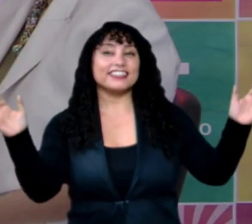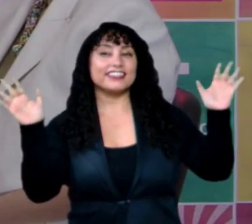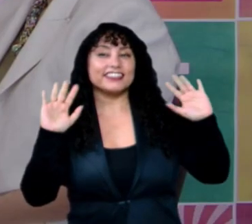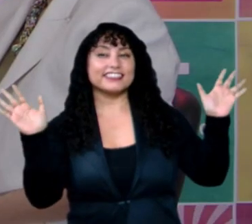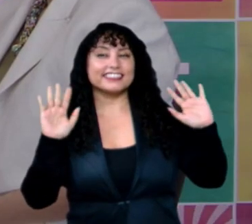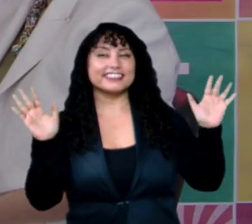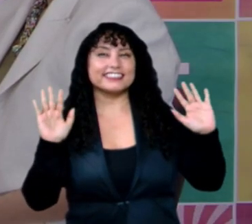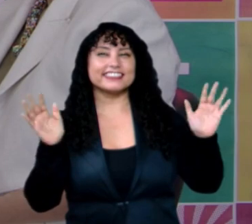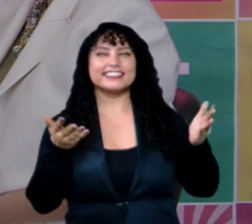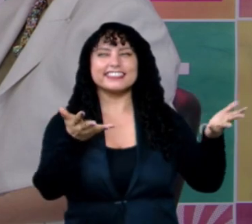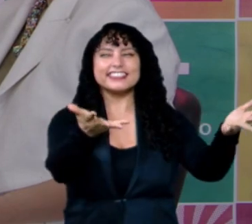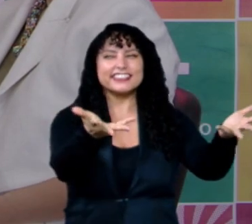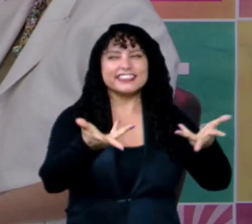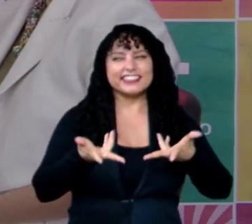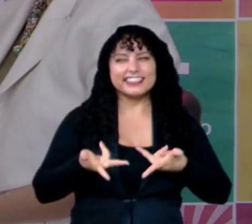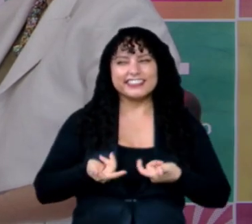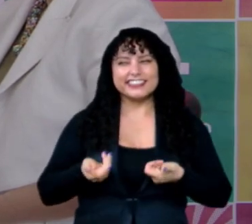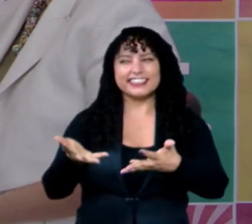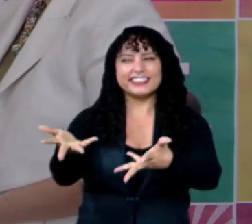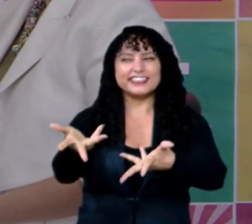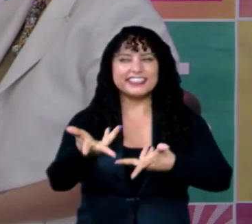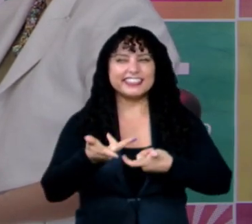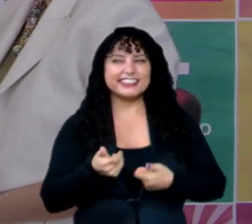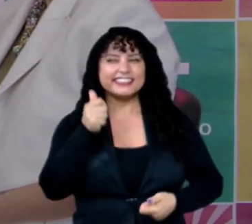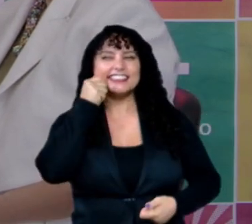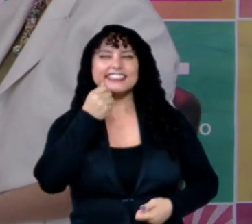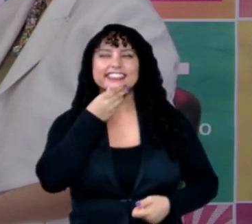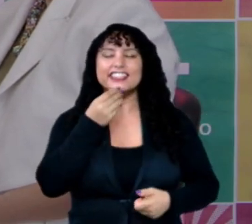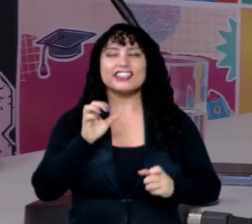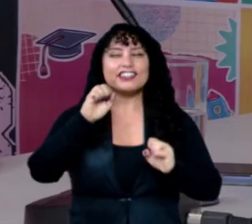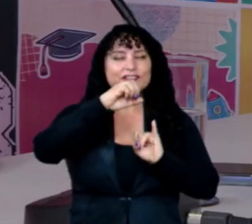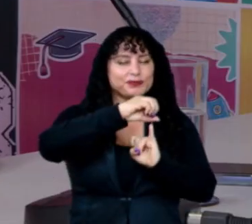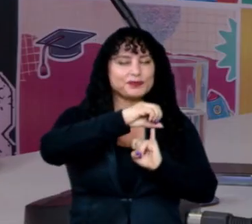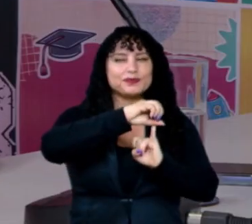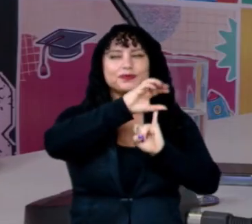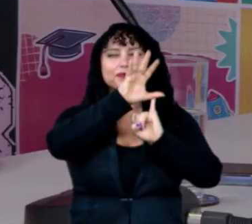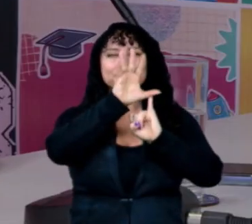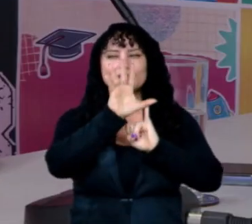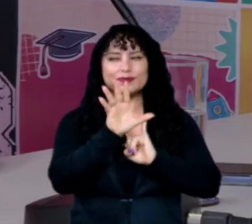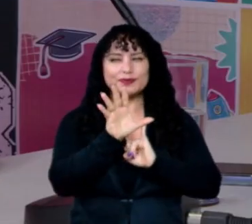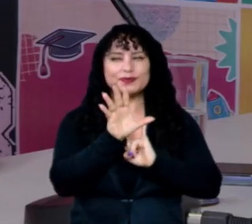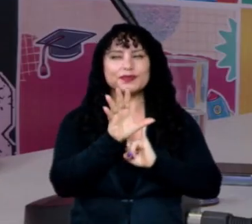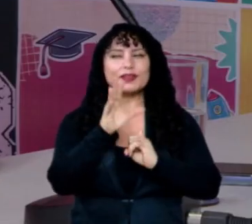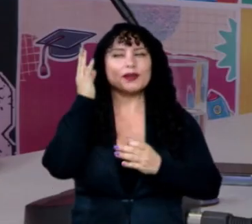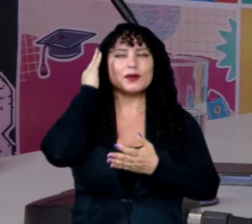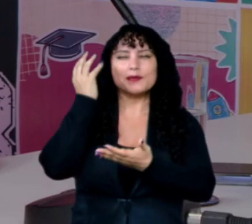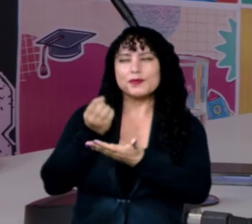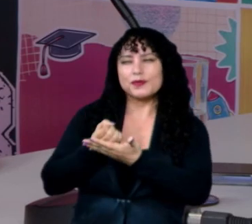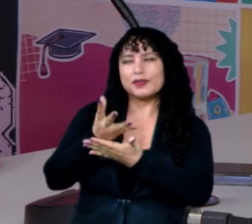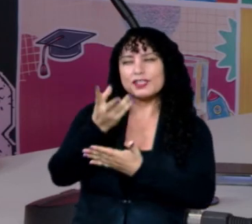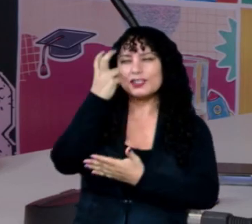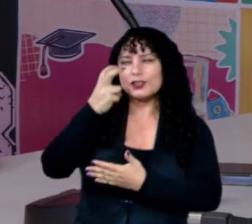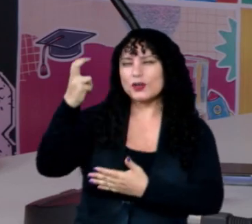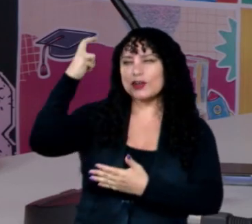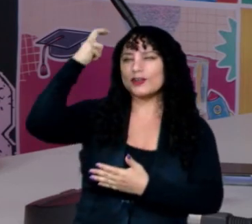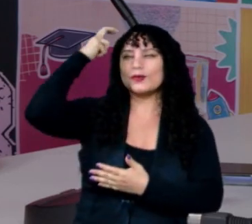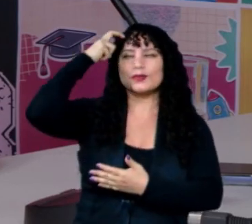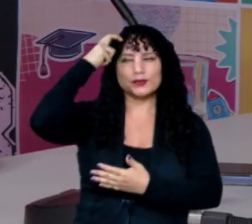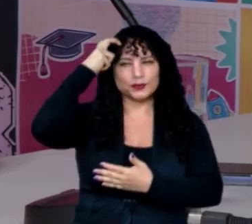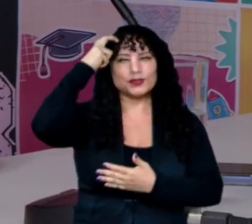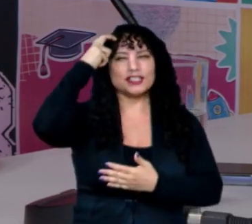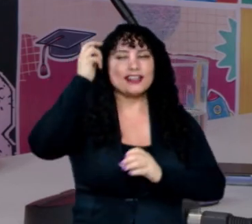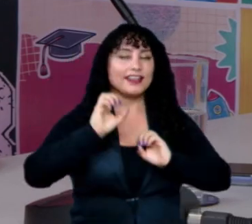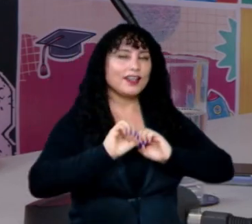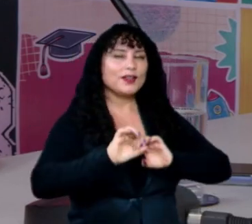Olá, bem-vindo, bem-vinda ao Estação IFB, um podcast de cultura,